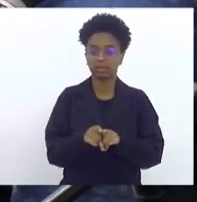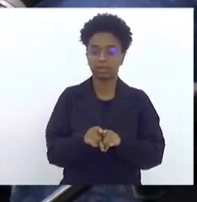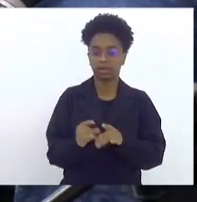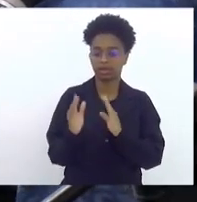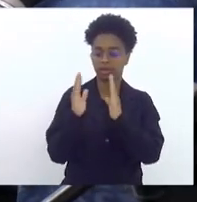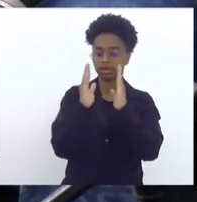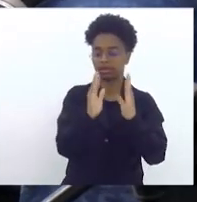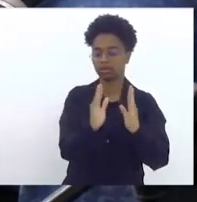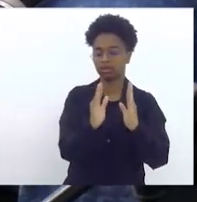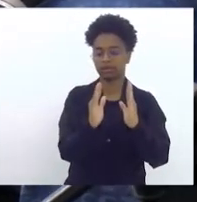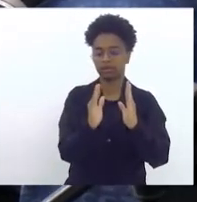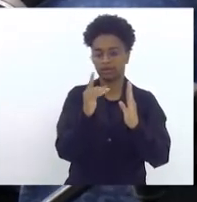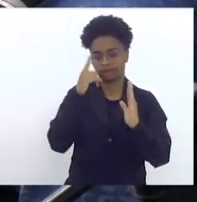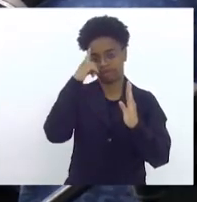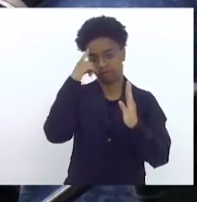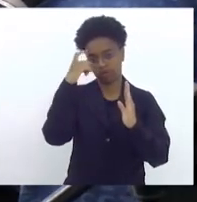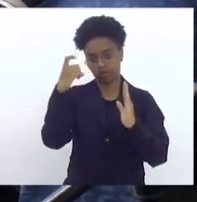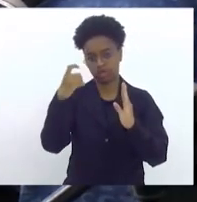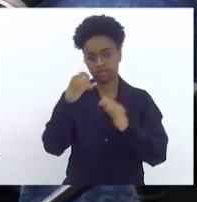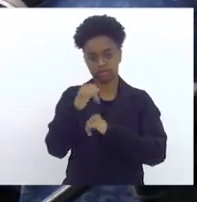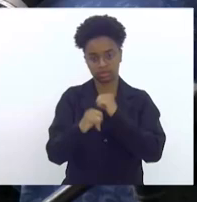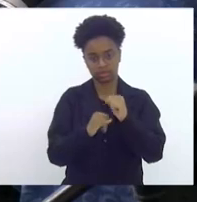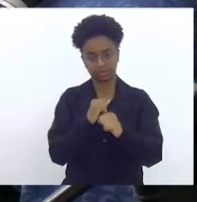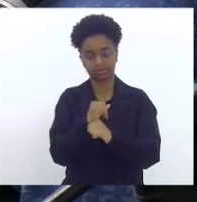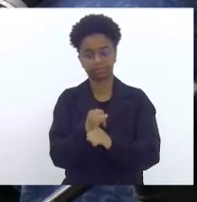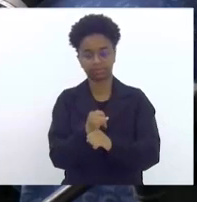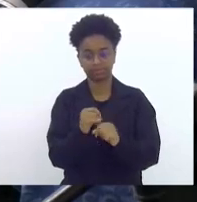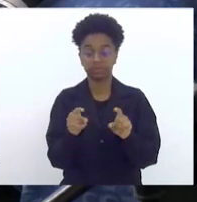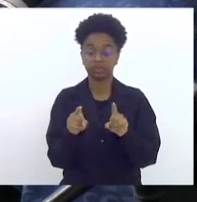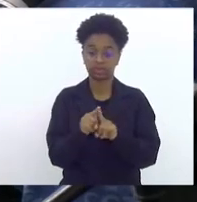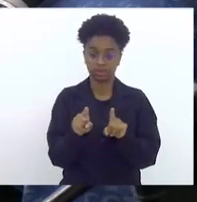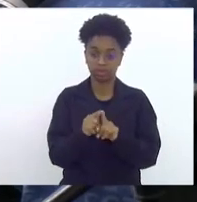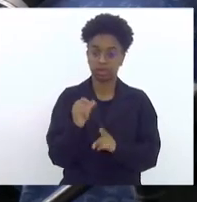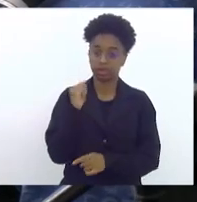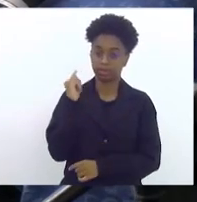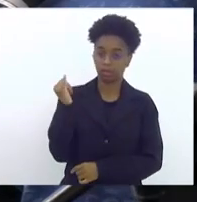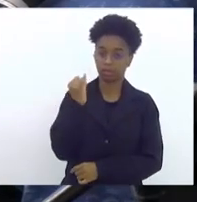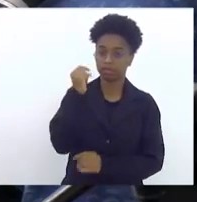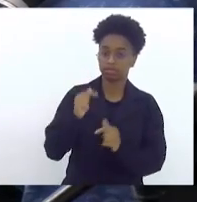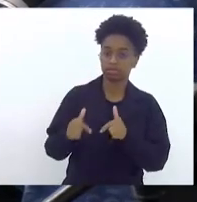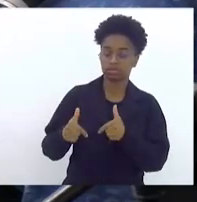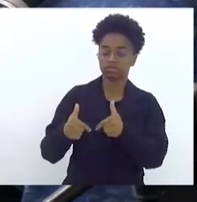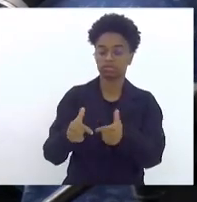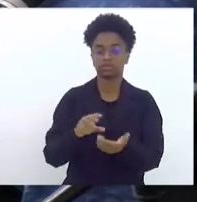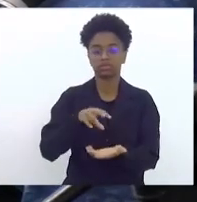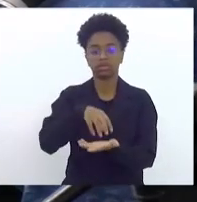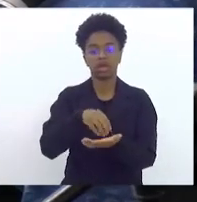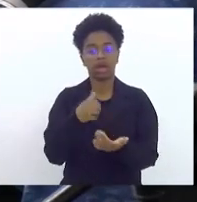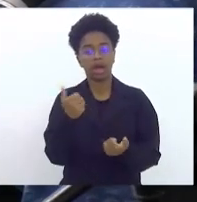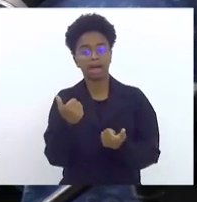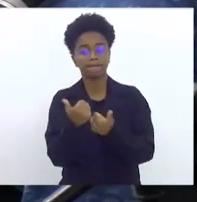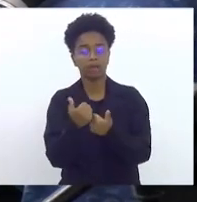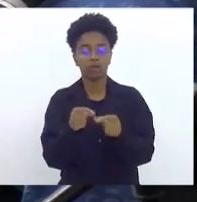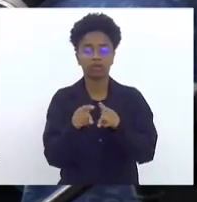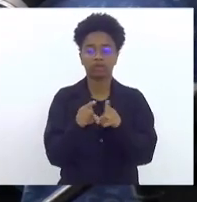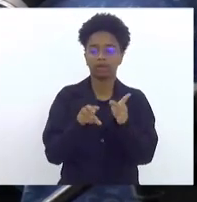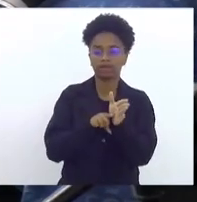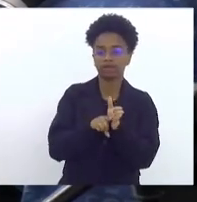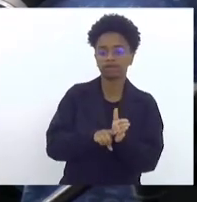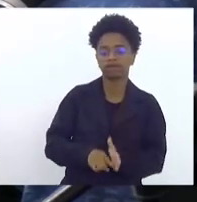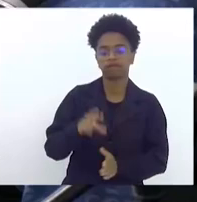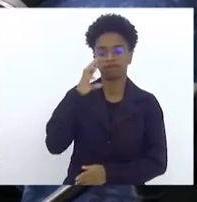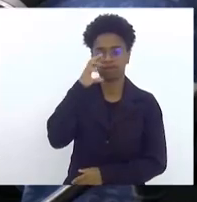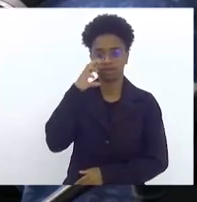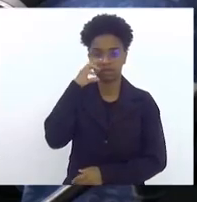violência cibernética né também é importante atuação do Centro de Apoio de investigação para